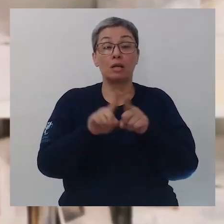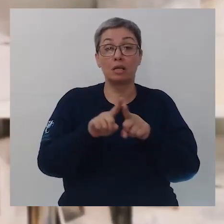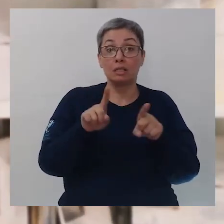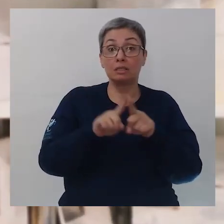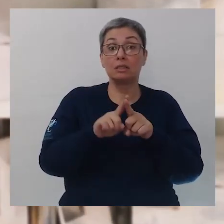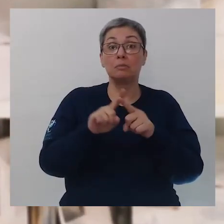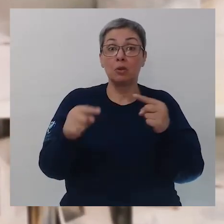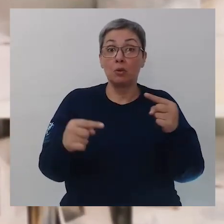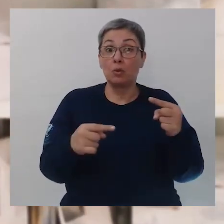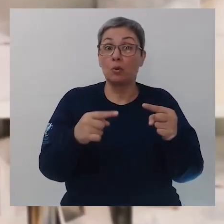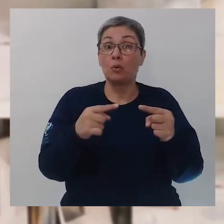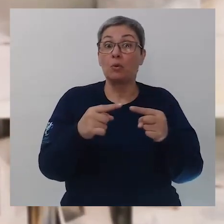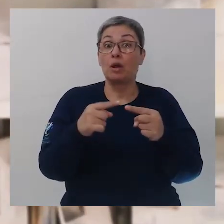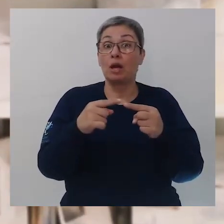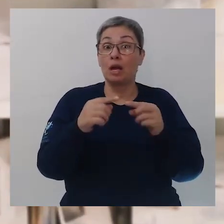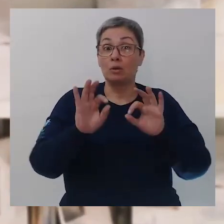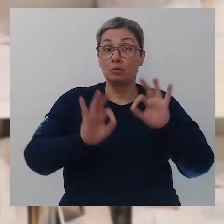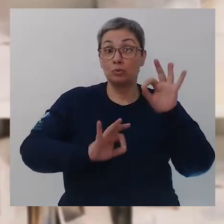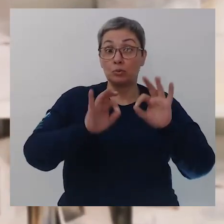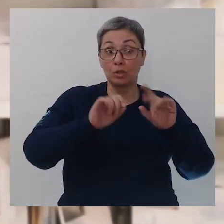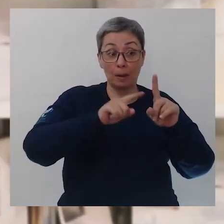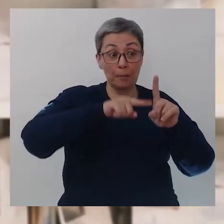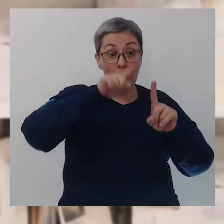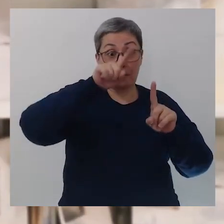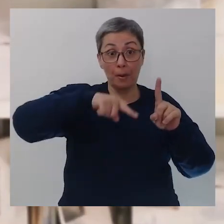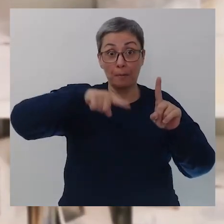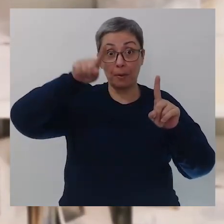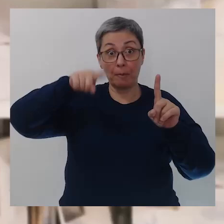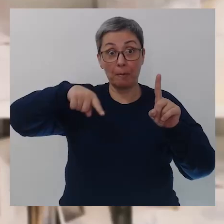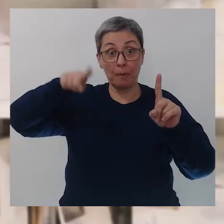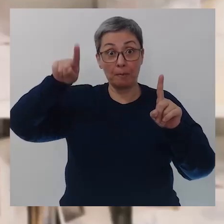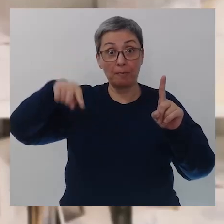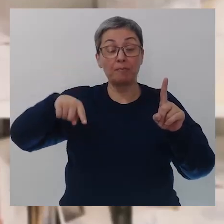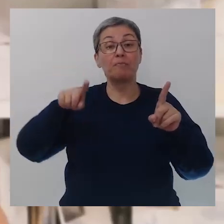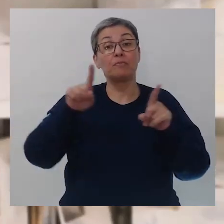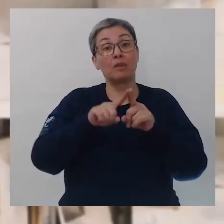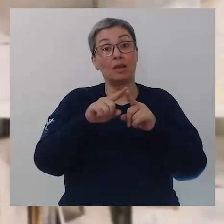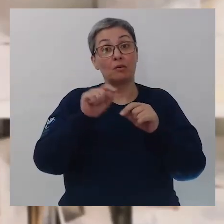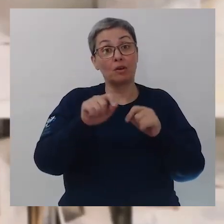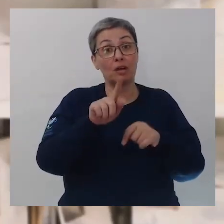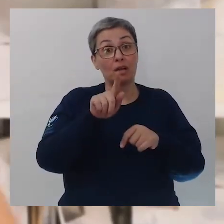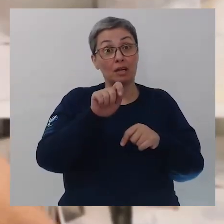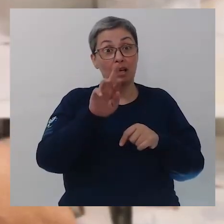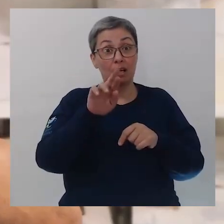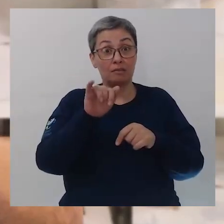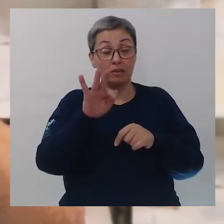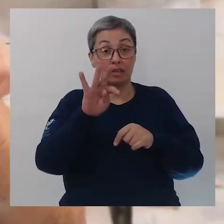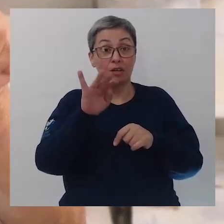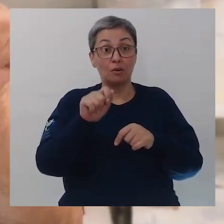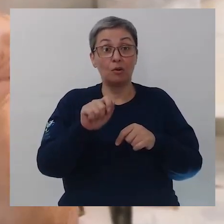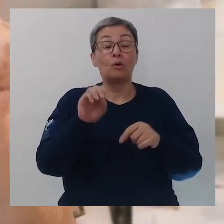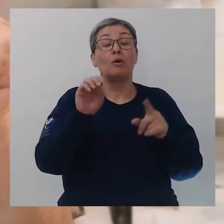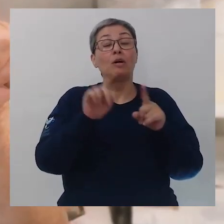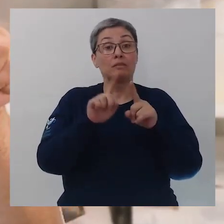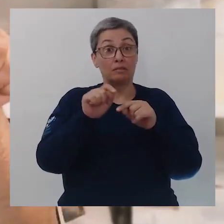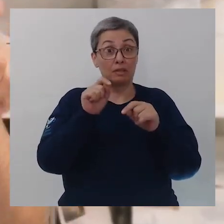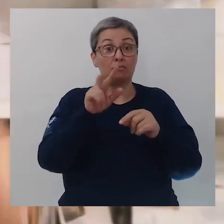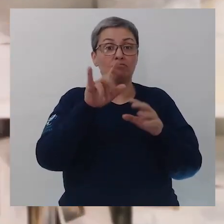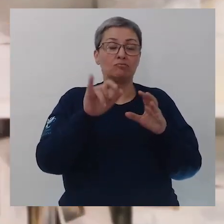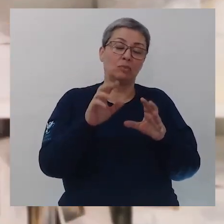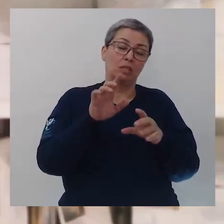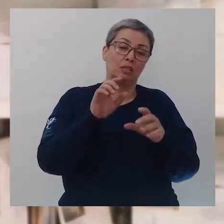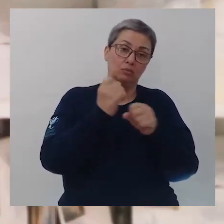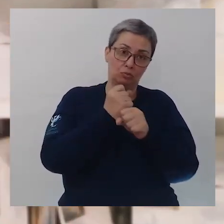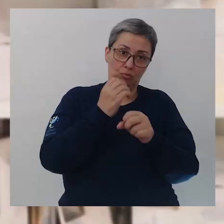está ligado à construção de gráficos. Quando a gente fala de gráficos, a gente vai ouvir muito falar sobre estatística,